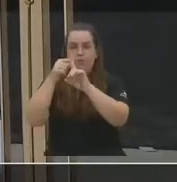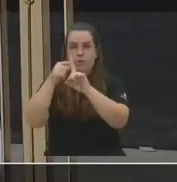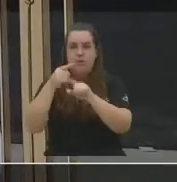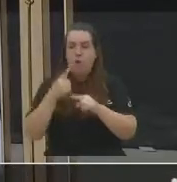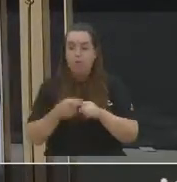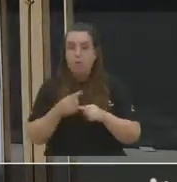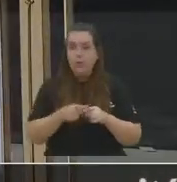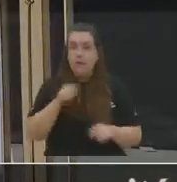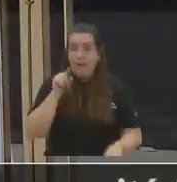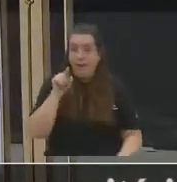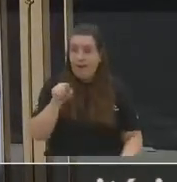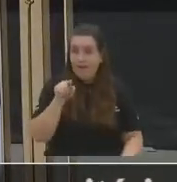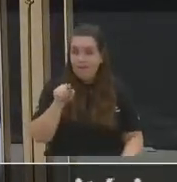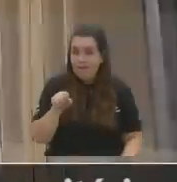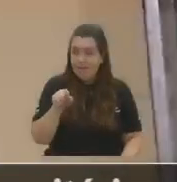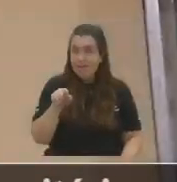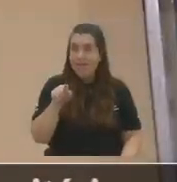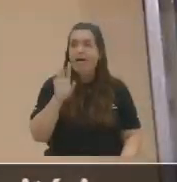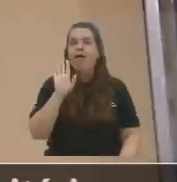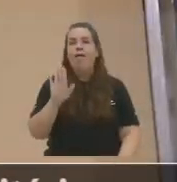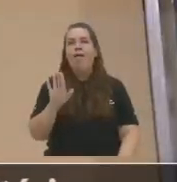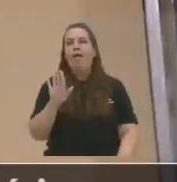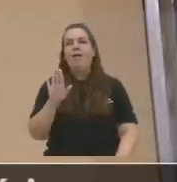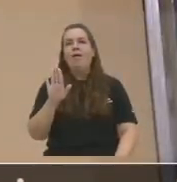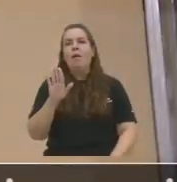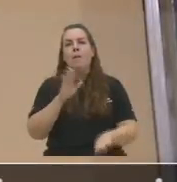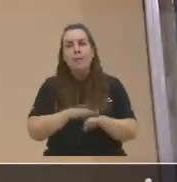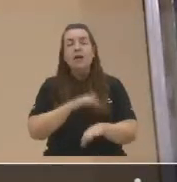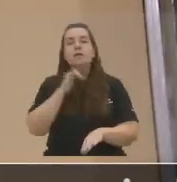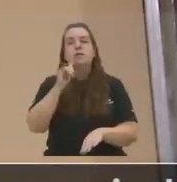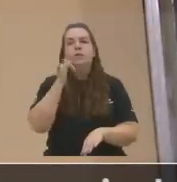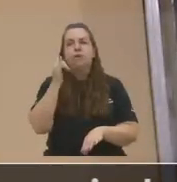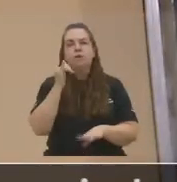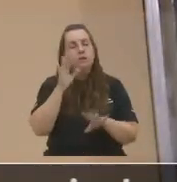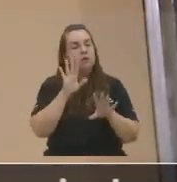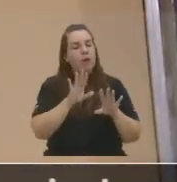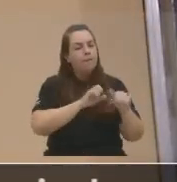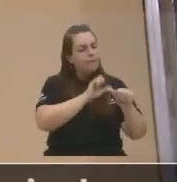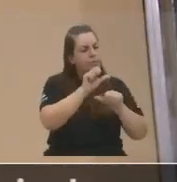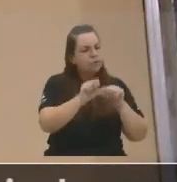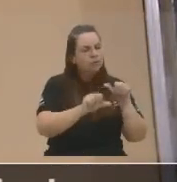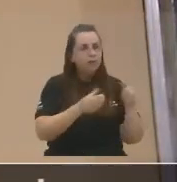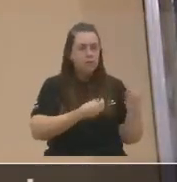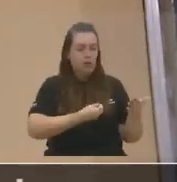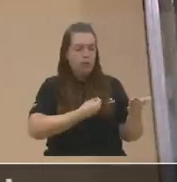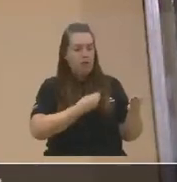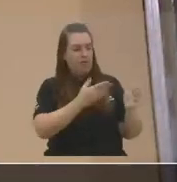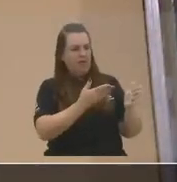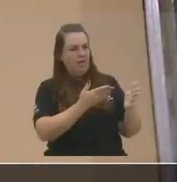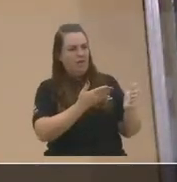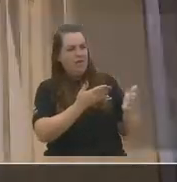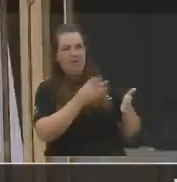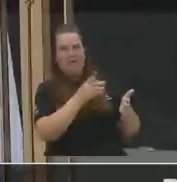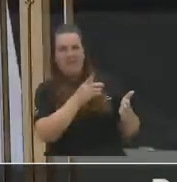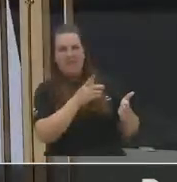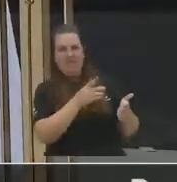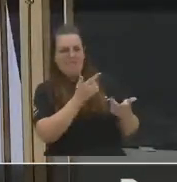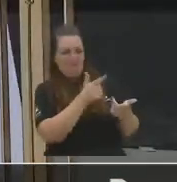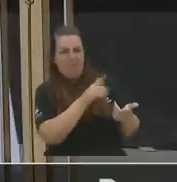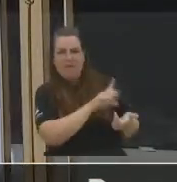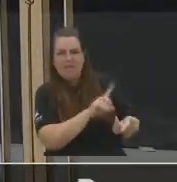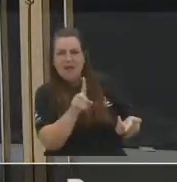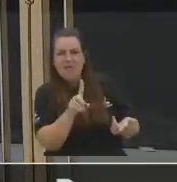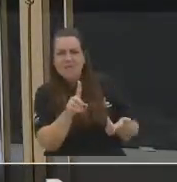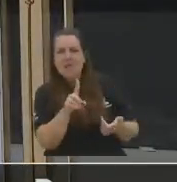cruz é o elemento de transição de uma vida sem Deus para uma vida